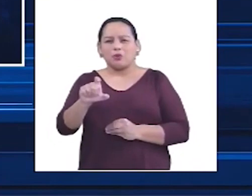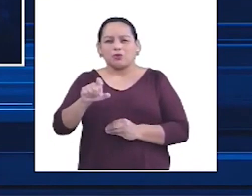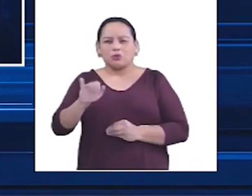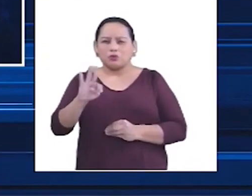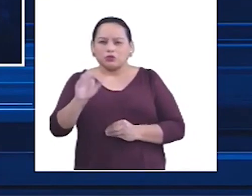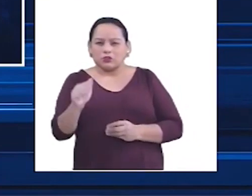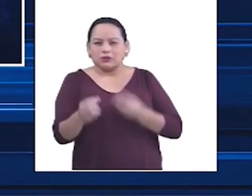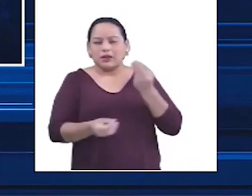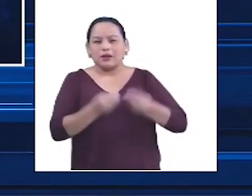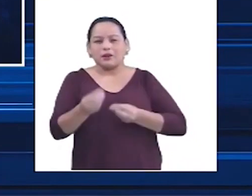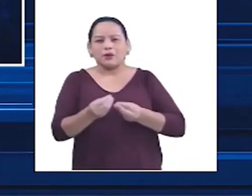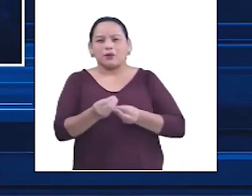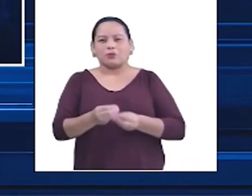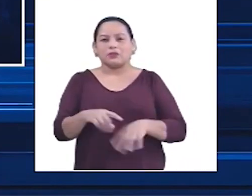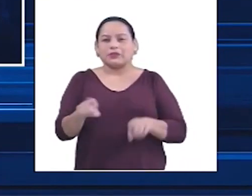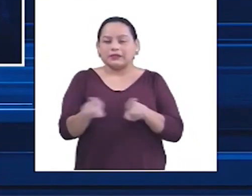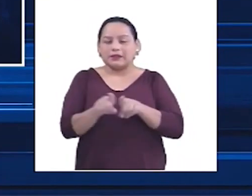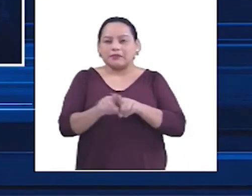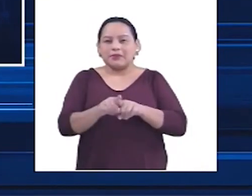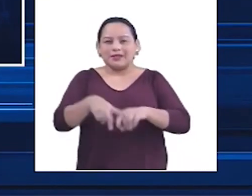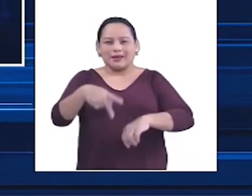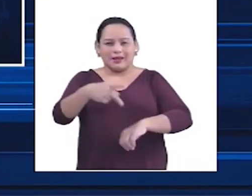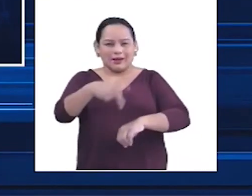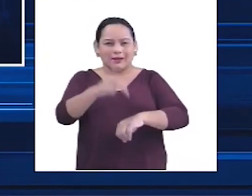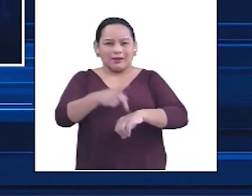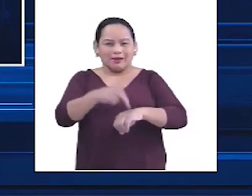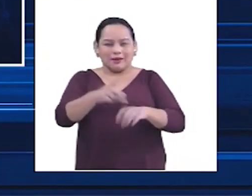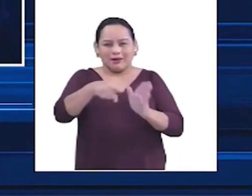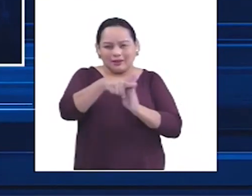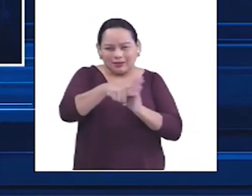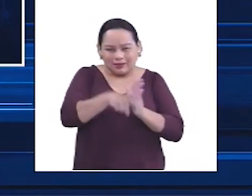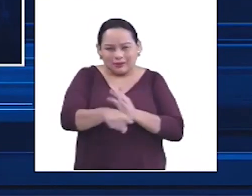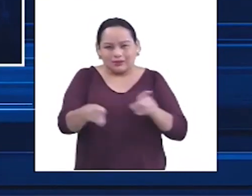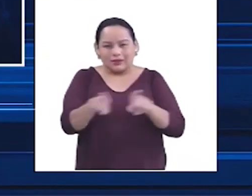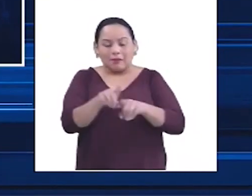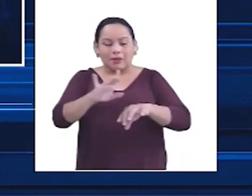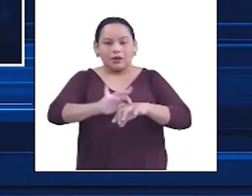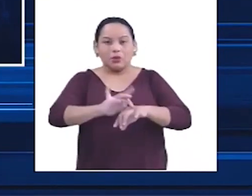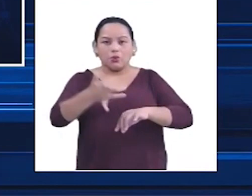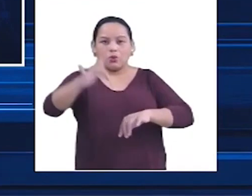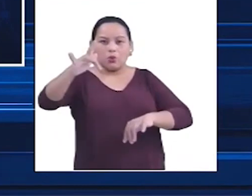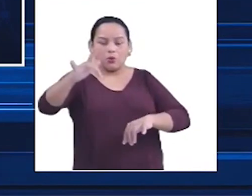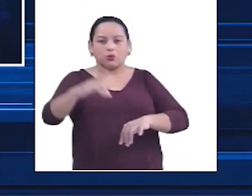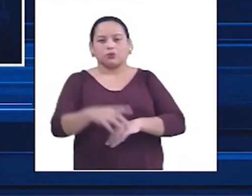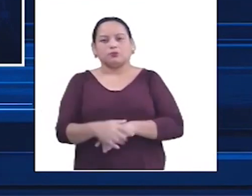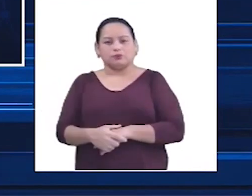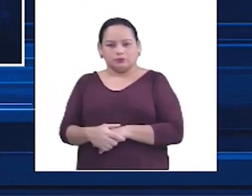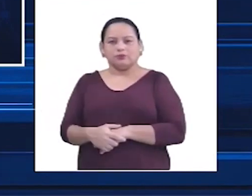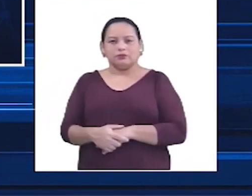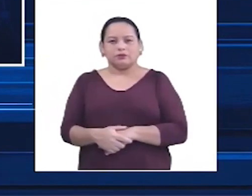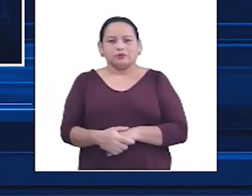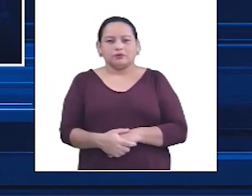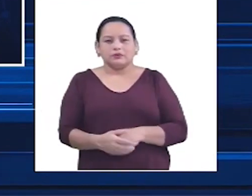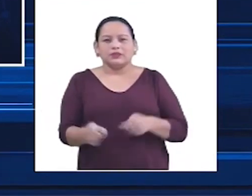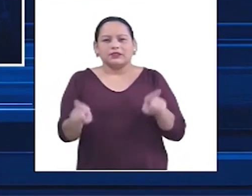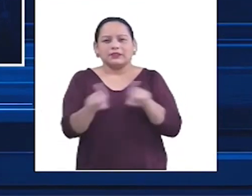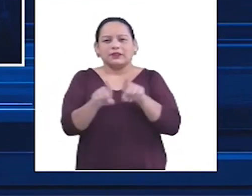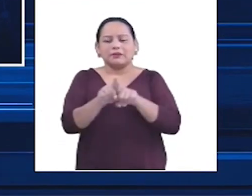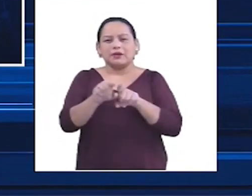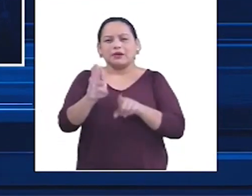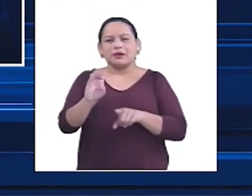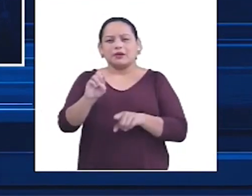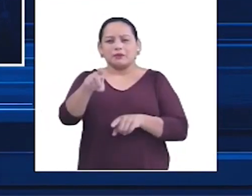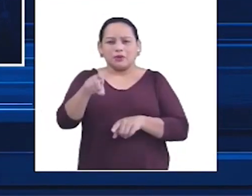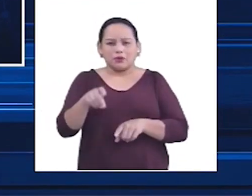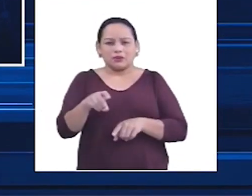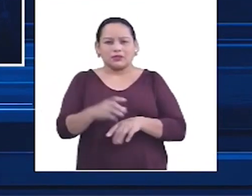and gold mining, então a mineração de bauxita e de ouro. Bauxite and mining,